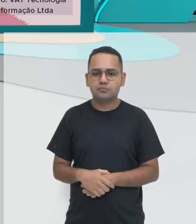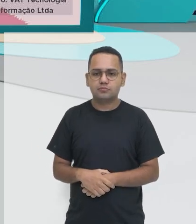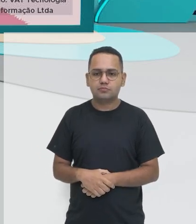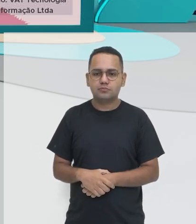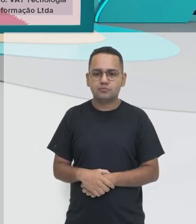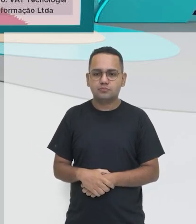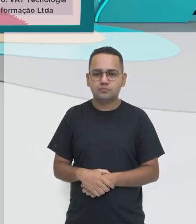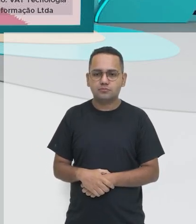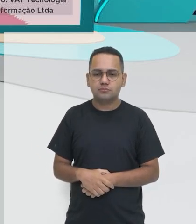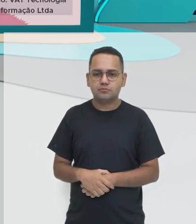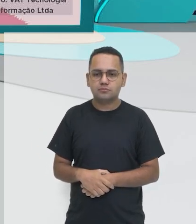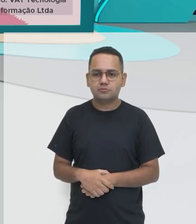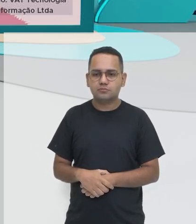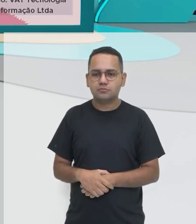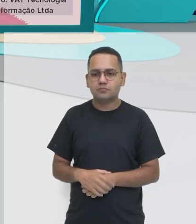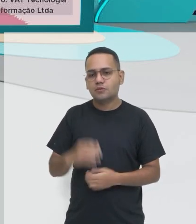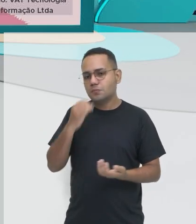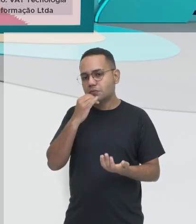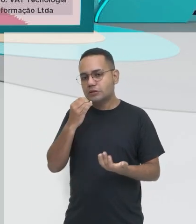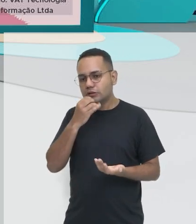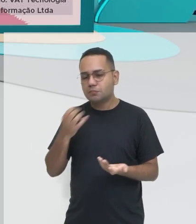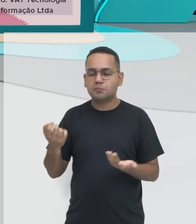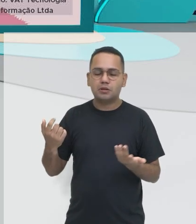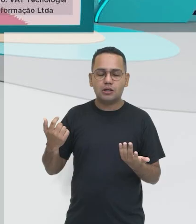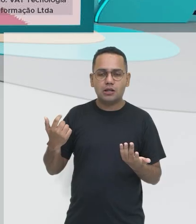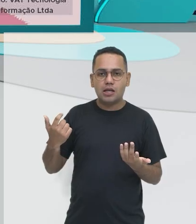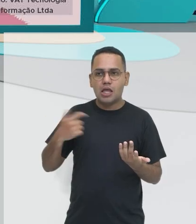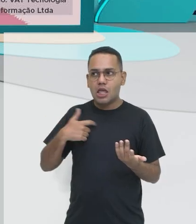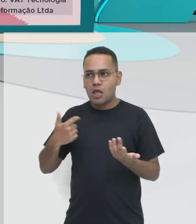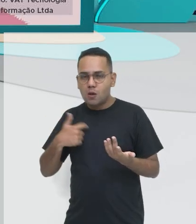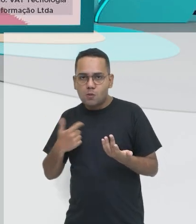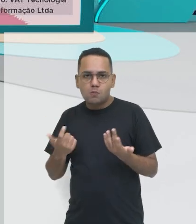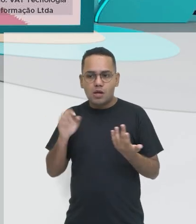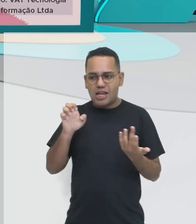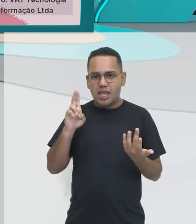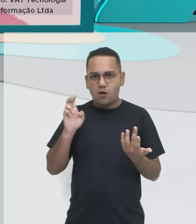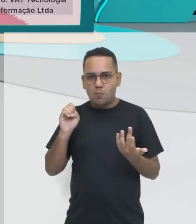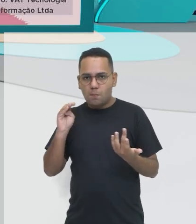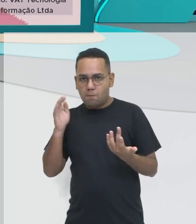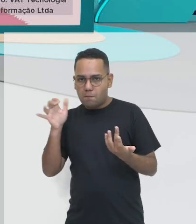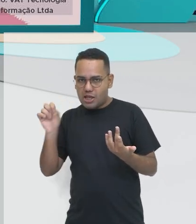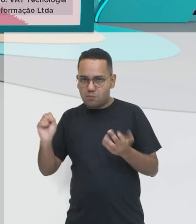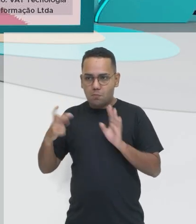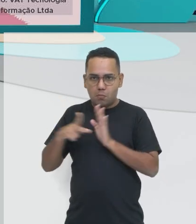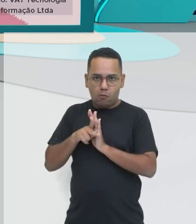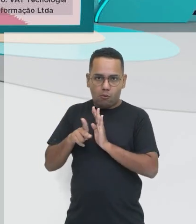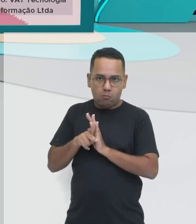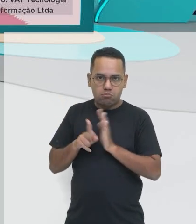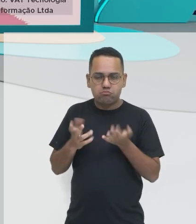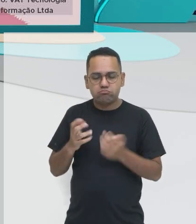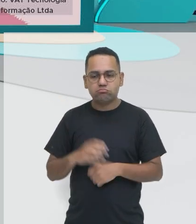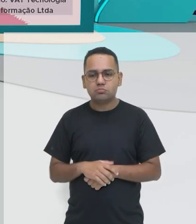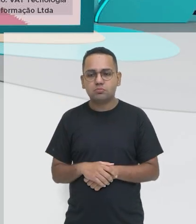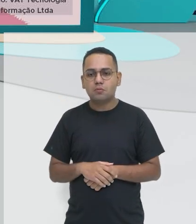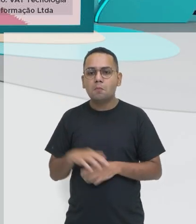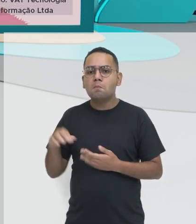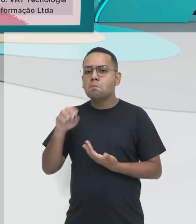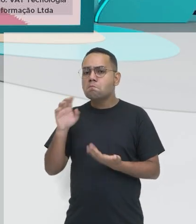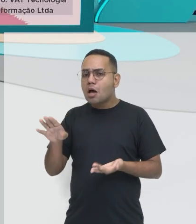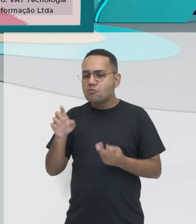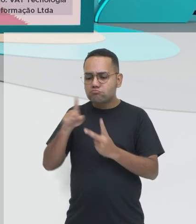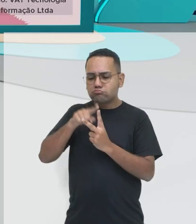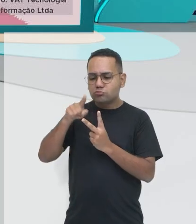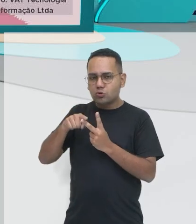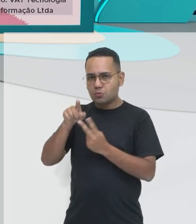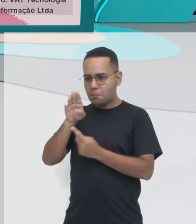reflexivo, myself, é eu mesmo, meu mesmo, a depender ali do contexto, certo? Quando eu utilizo a preposição, né, junto com esse pronome reflexivo, né,